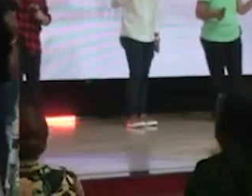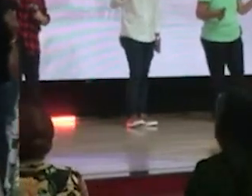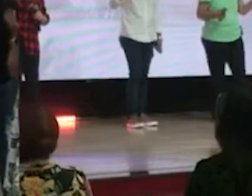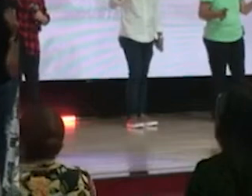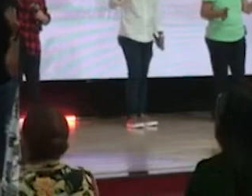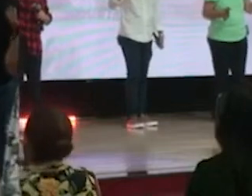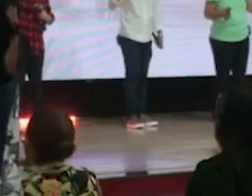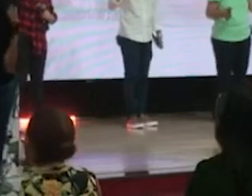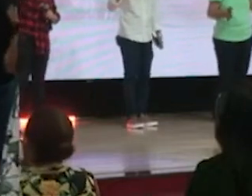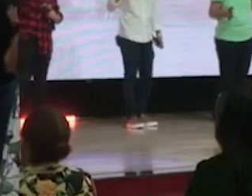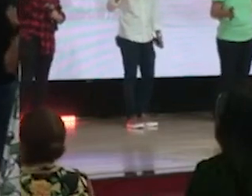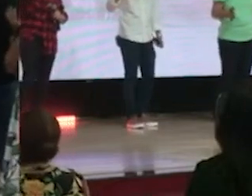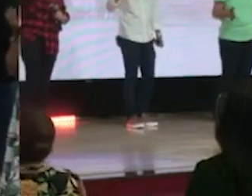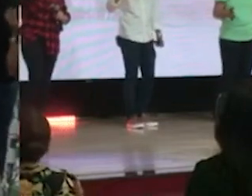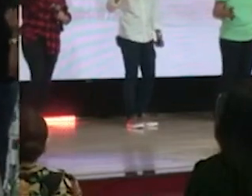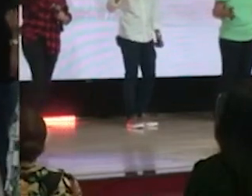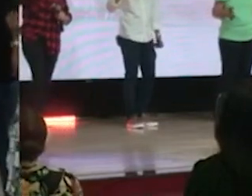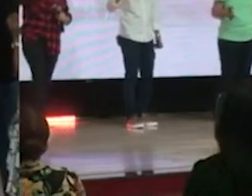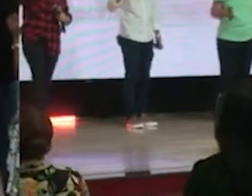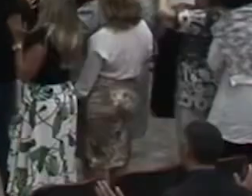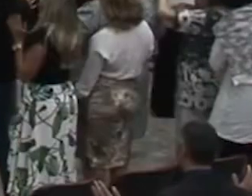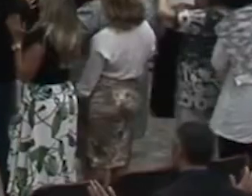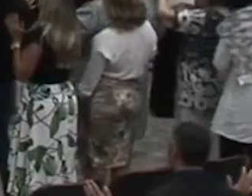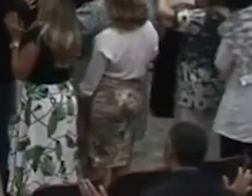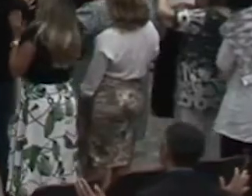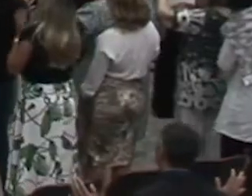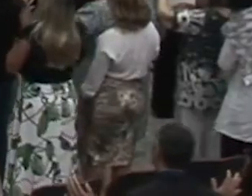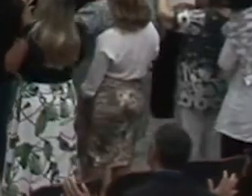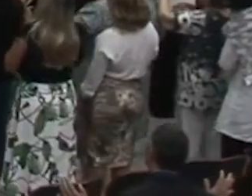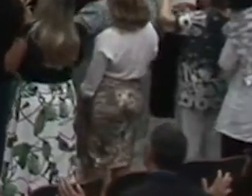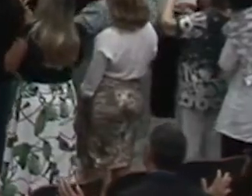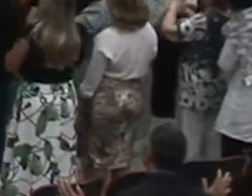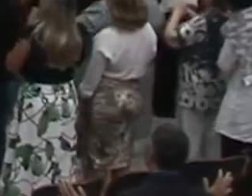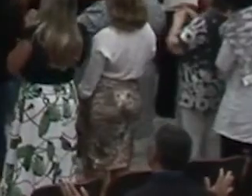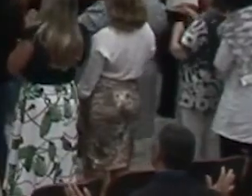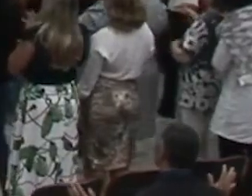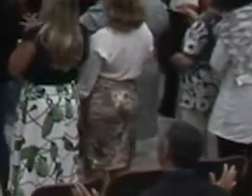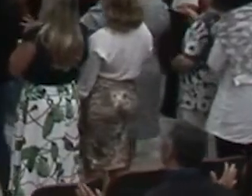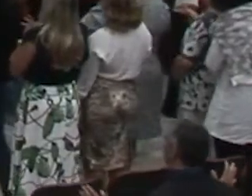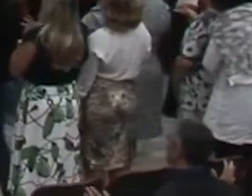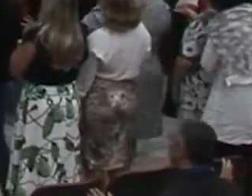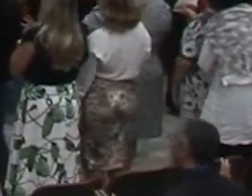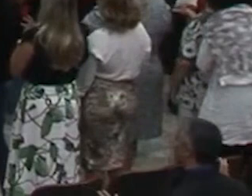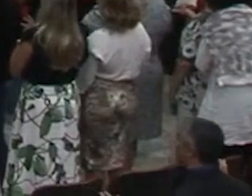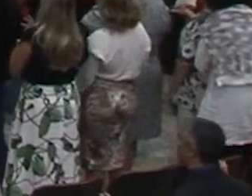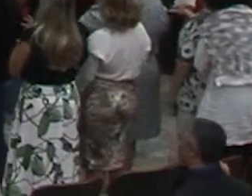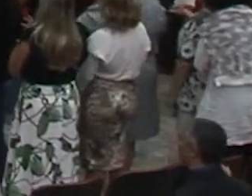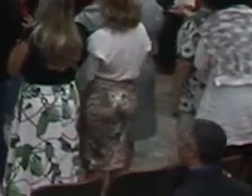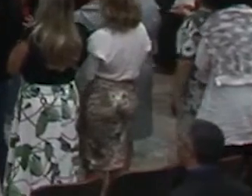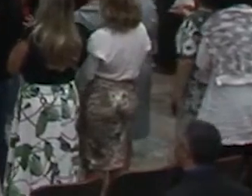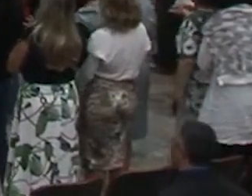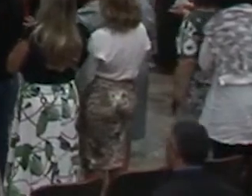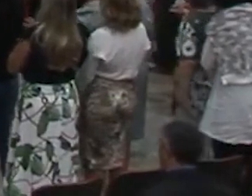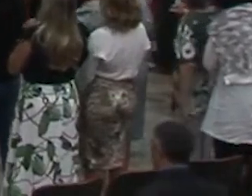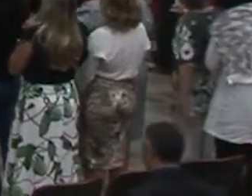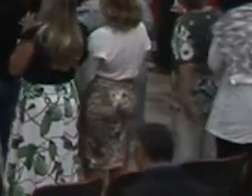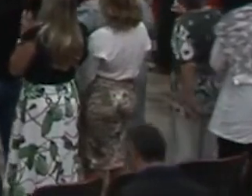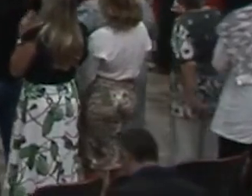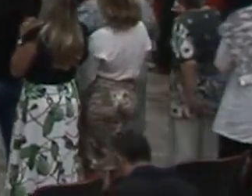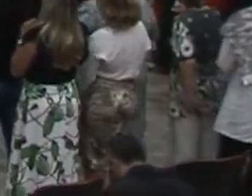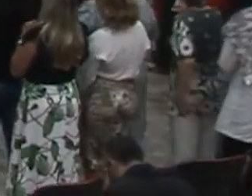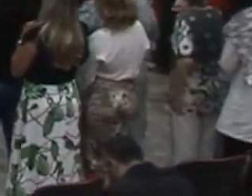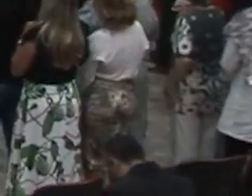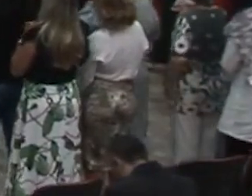assim nós Oramos em nome de Jesus amém vamos orar pelas irmãs pelas mulheres que estão aqui com a pastora